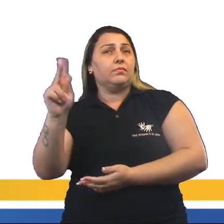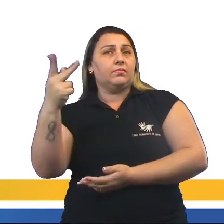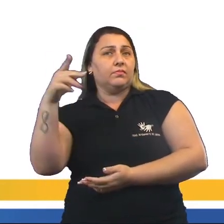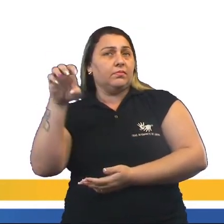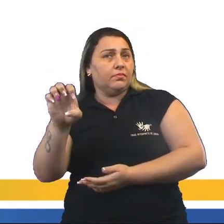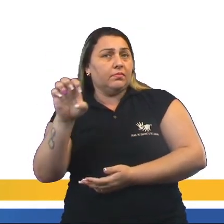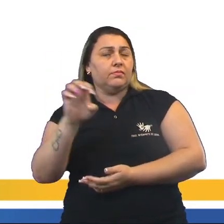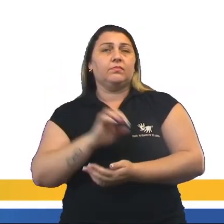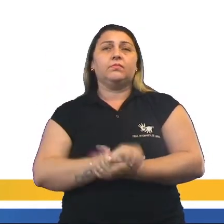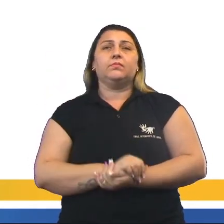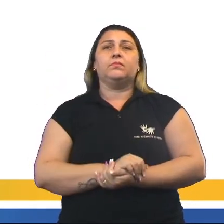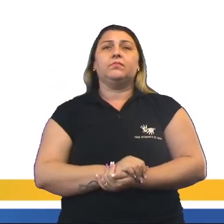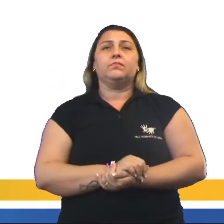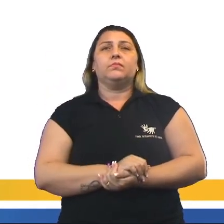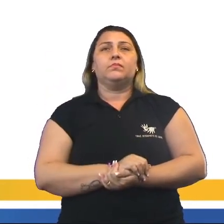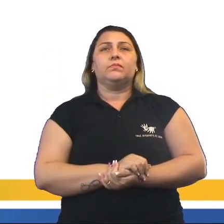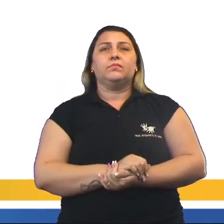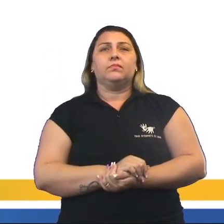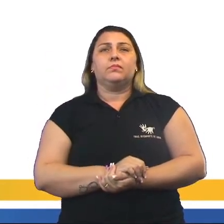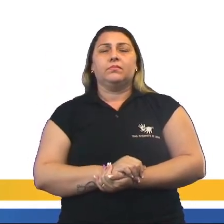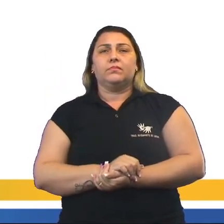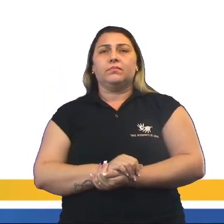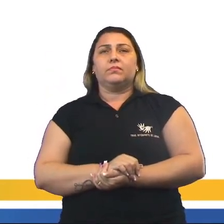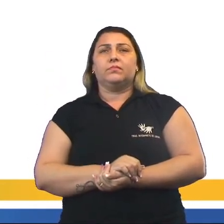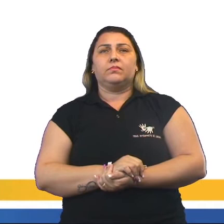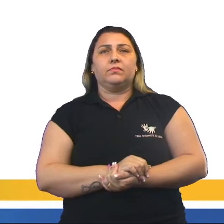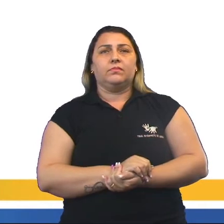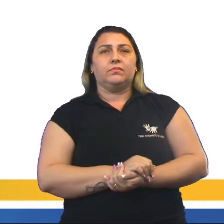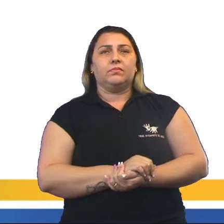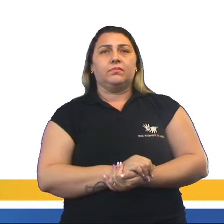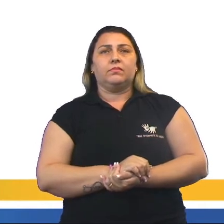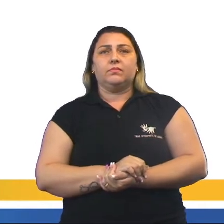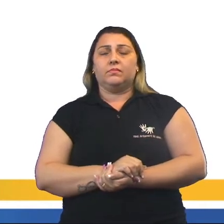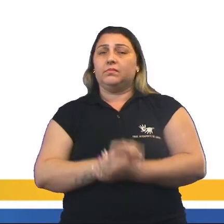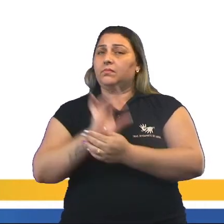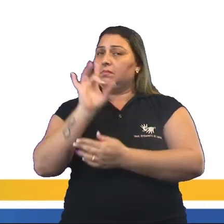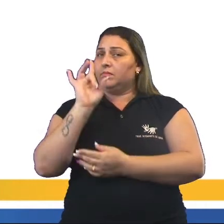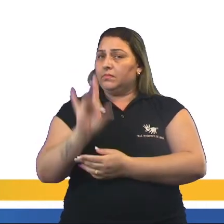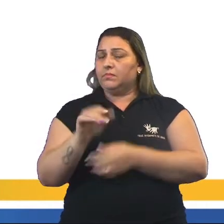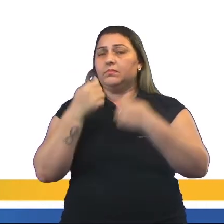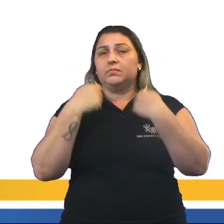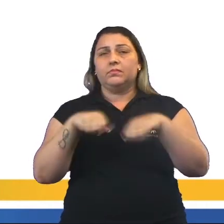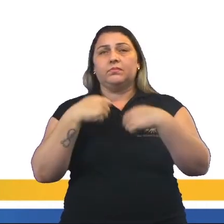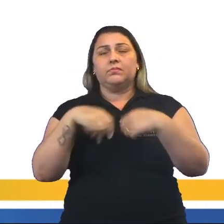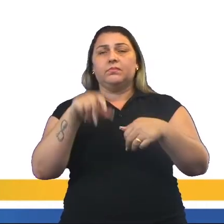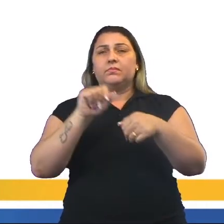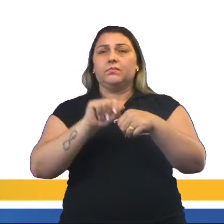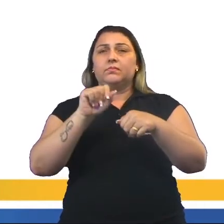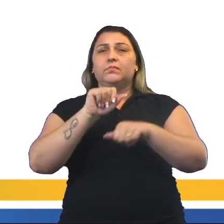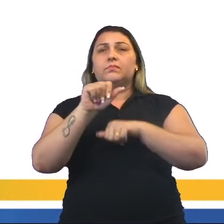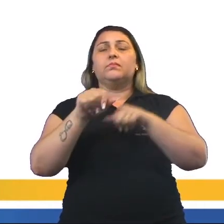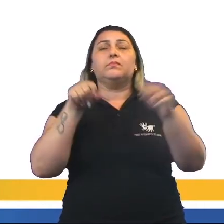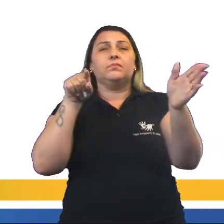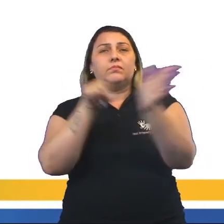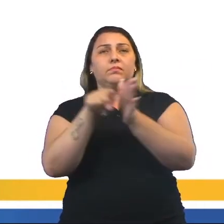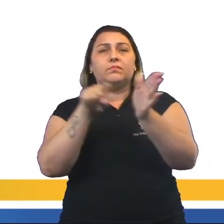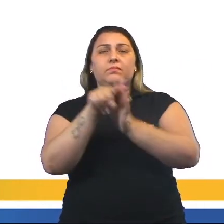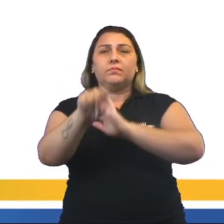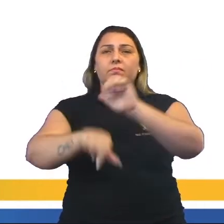vai dizer is he studying English? Apenas isso que vocês precisam fazer para transformar em pergunta,